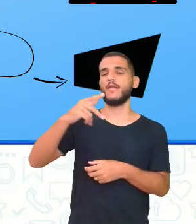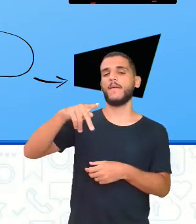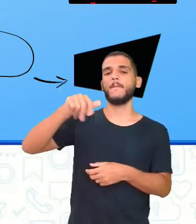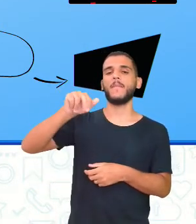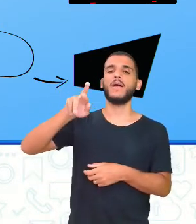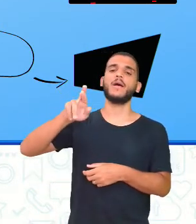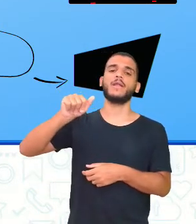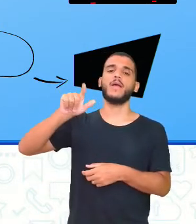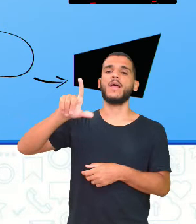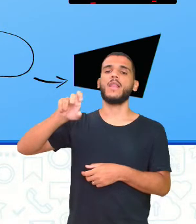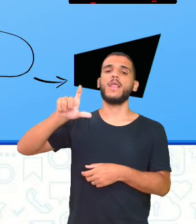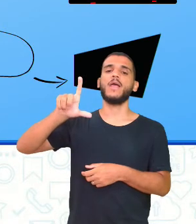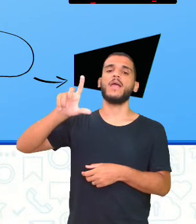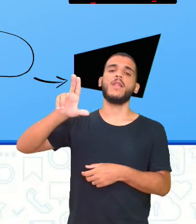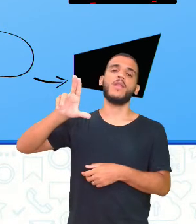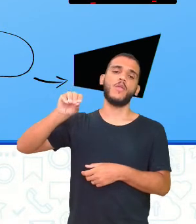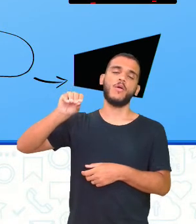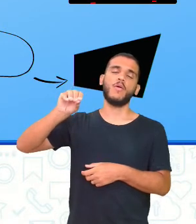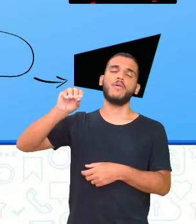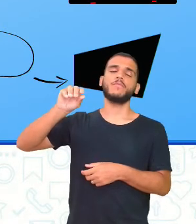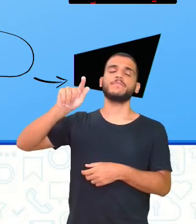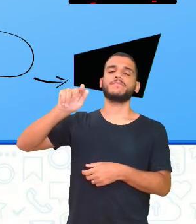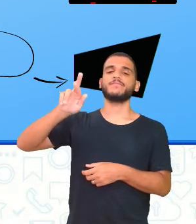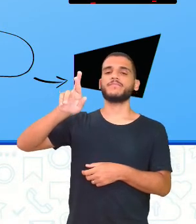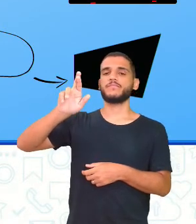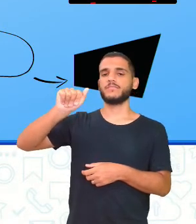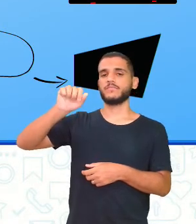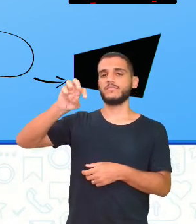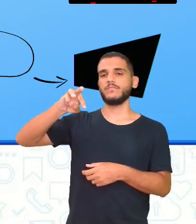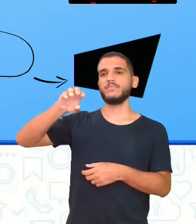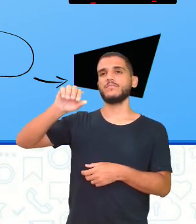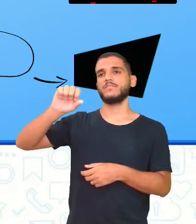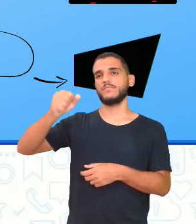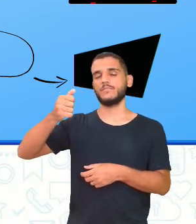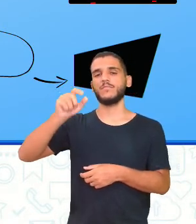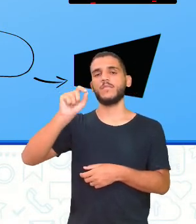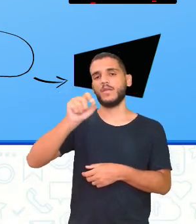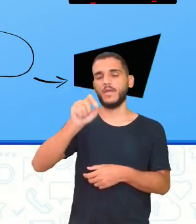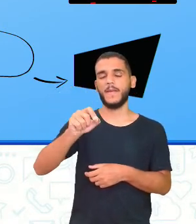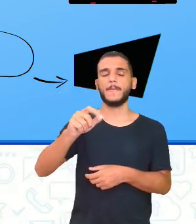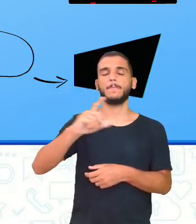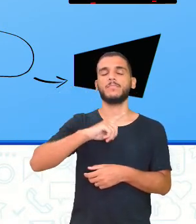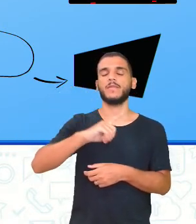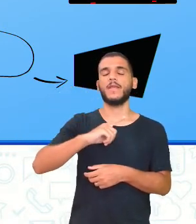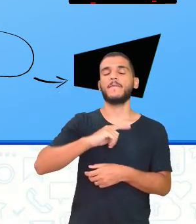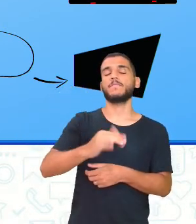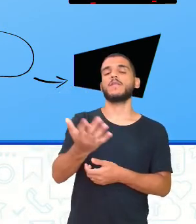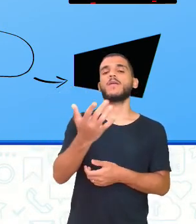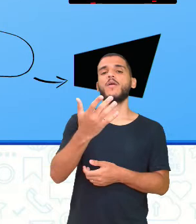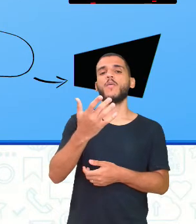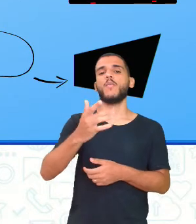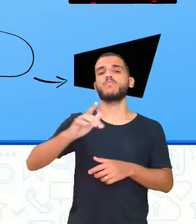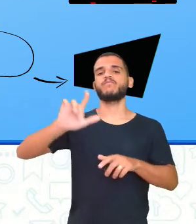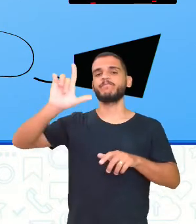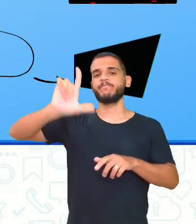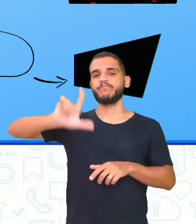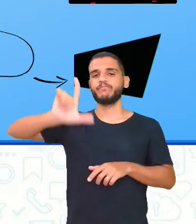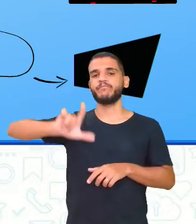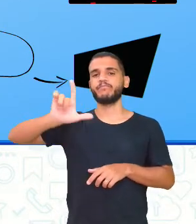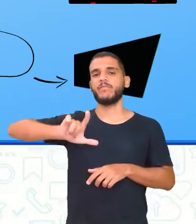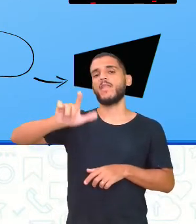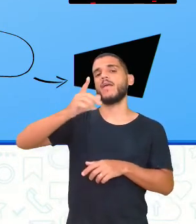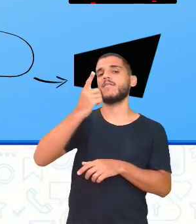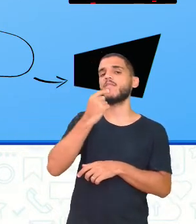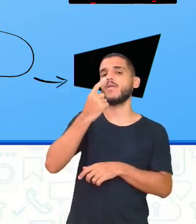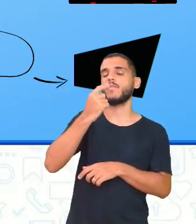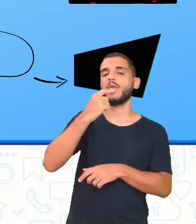um lado vermelho e o outro amarelo. O que é que eu quis dizer aí? Eu quis dizer que estes lados, eles